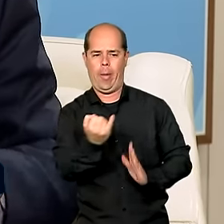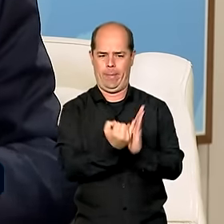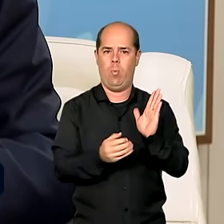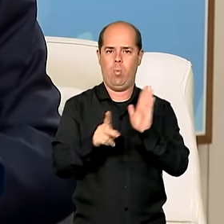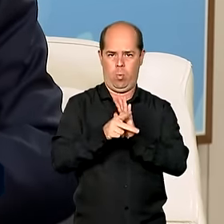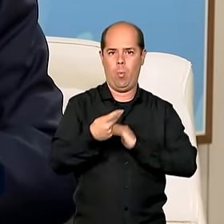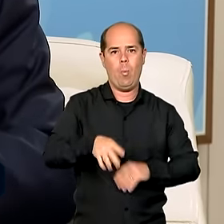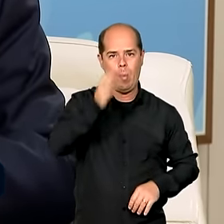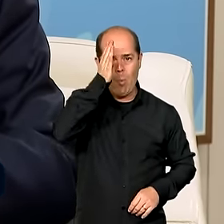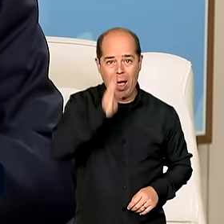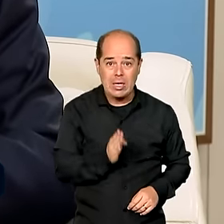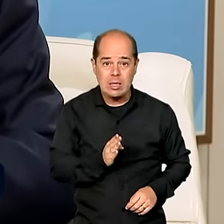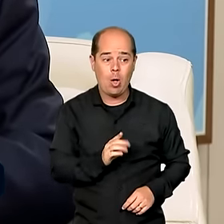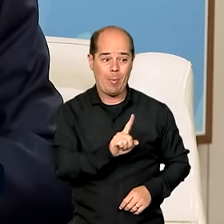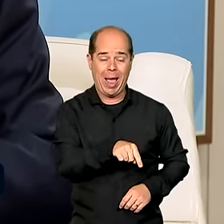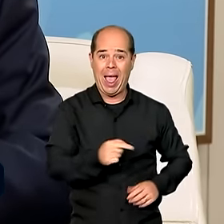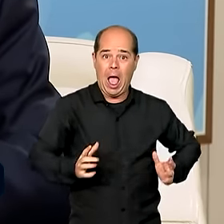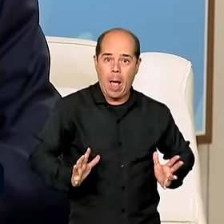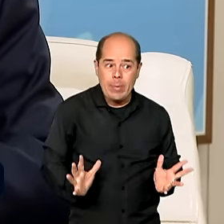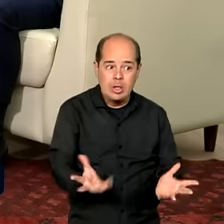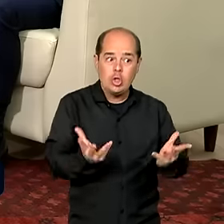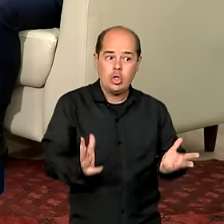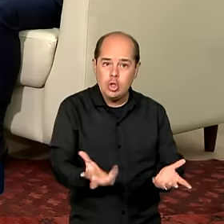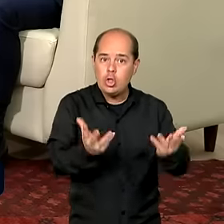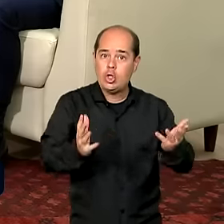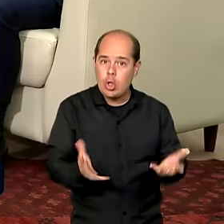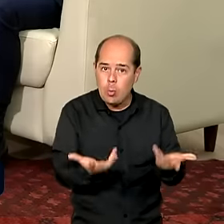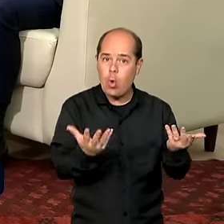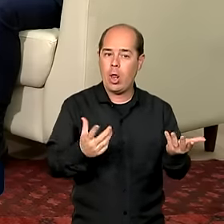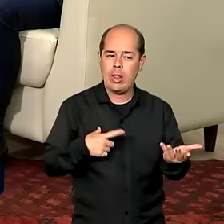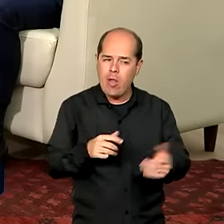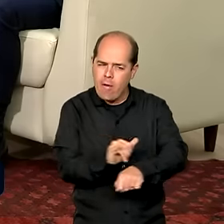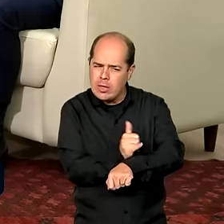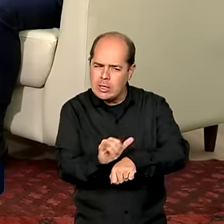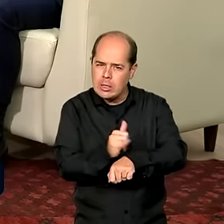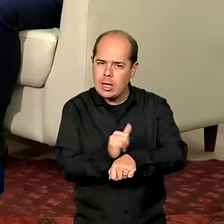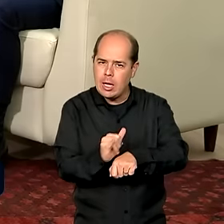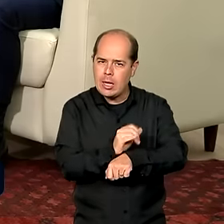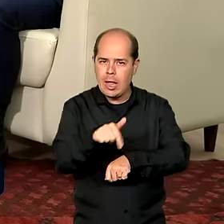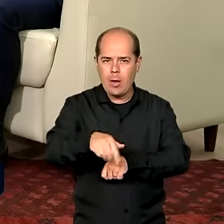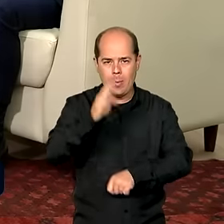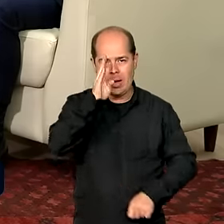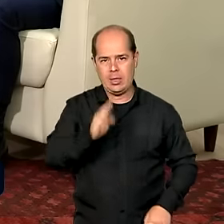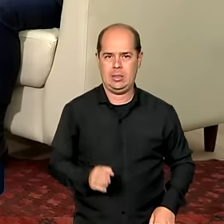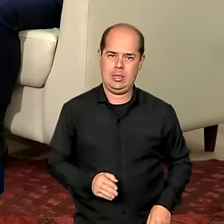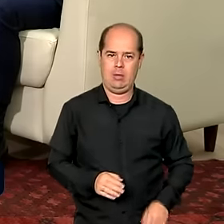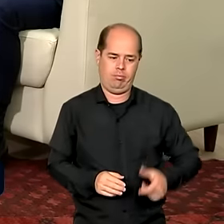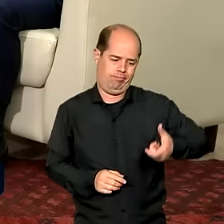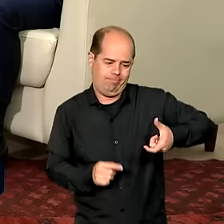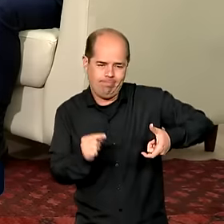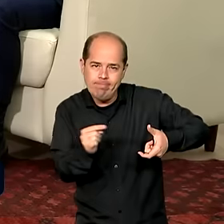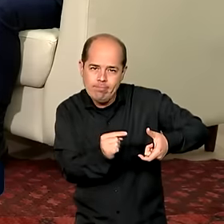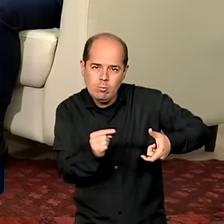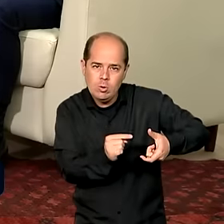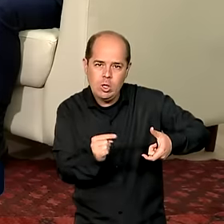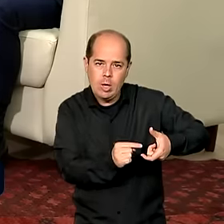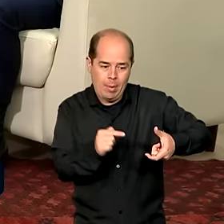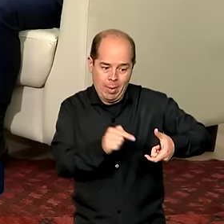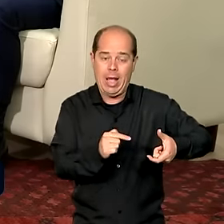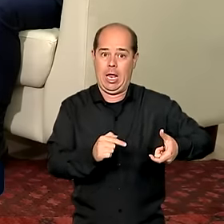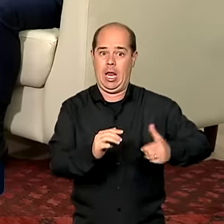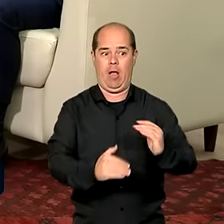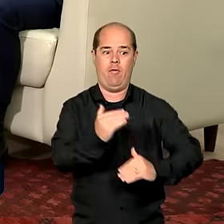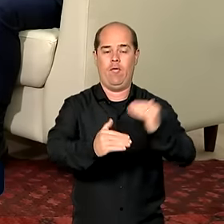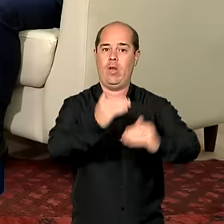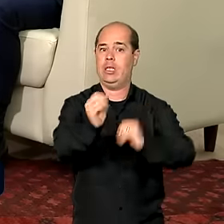setores estratégicos para o Brasil então semicondutores a gente poder avançar na produção